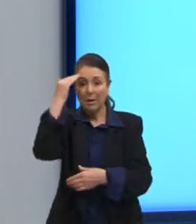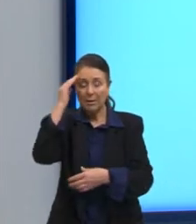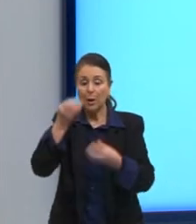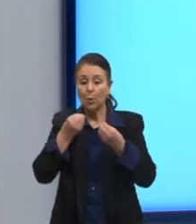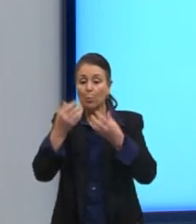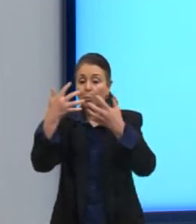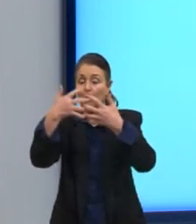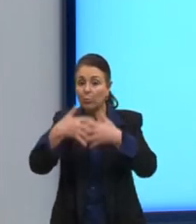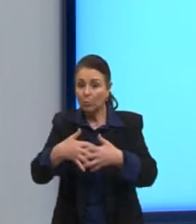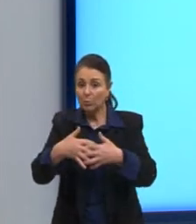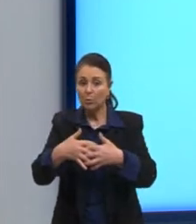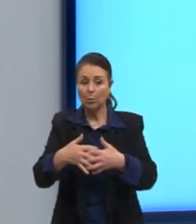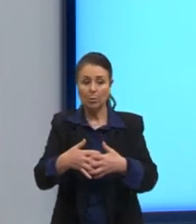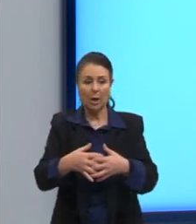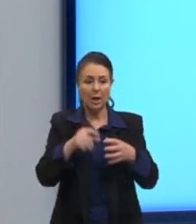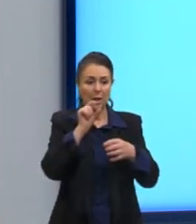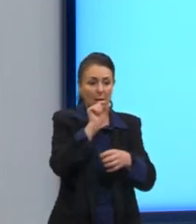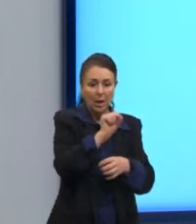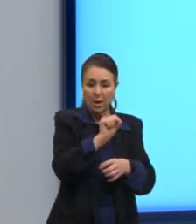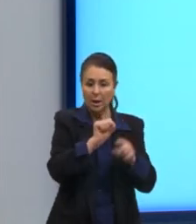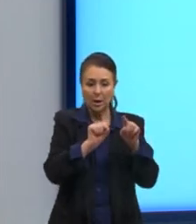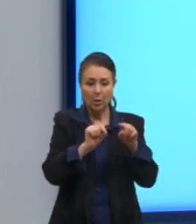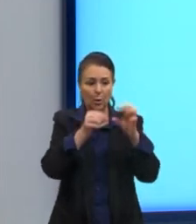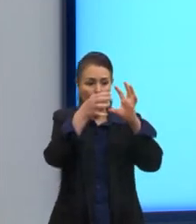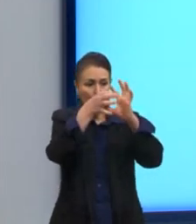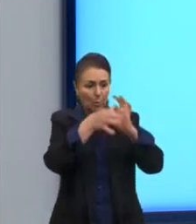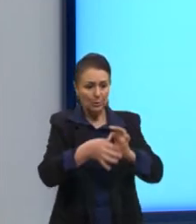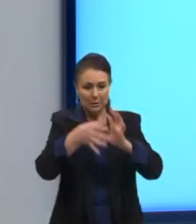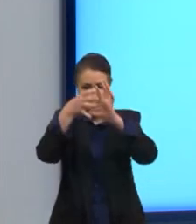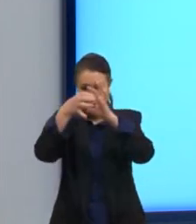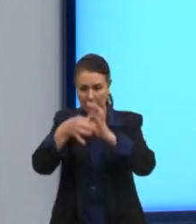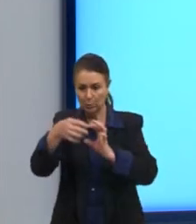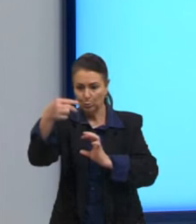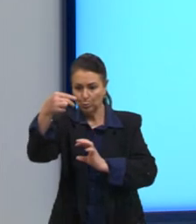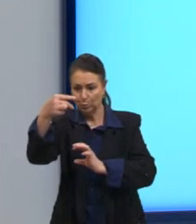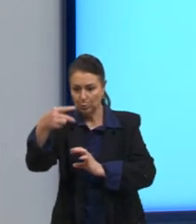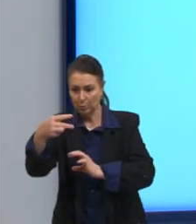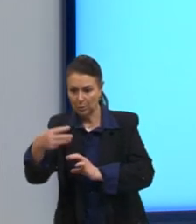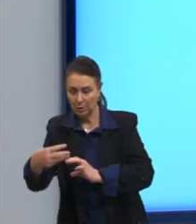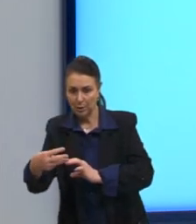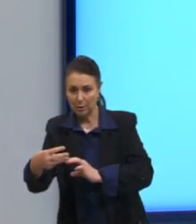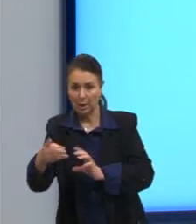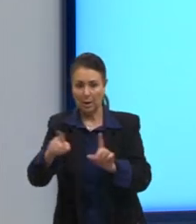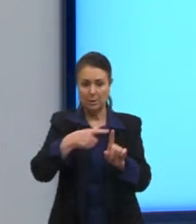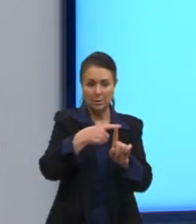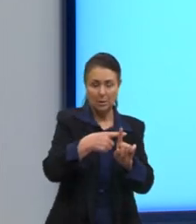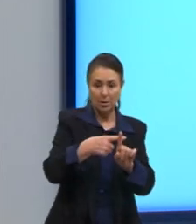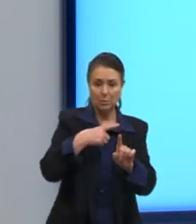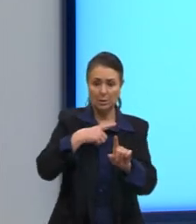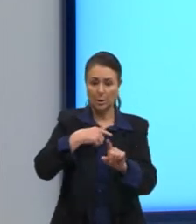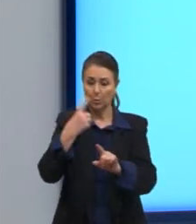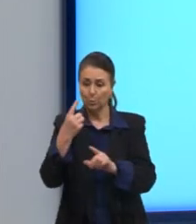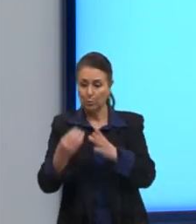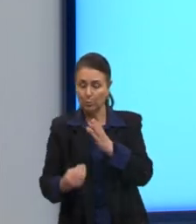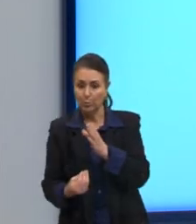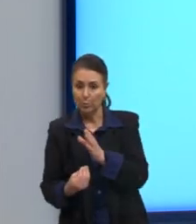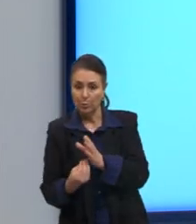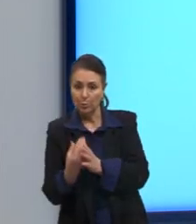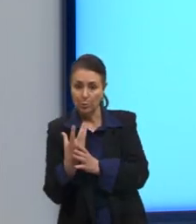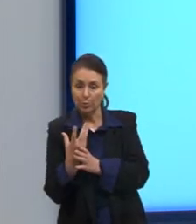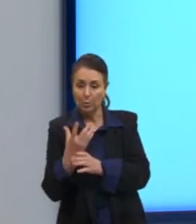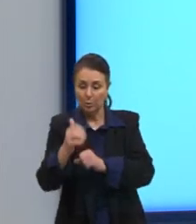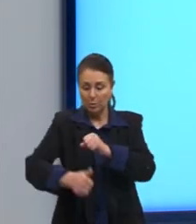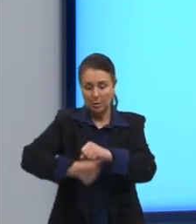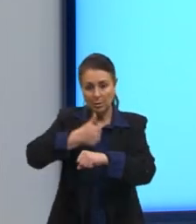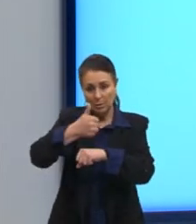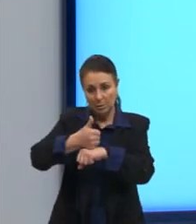quem reais com quem né eu sei que se for um alceno Alcino é uma reação de adição se eu tiver apenas um produto na